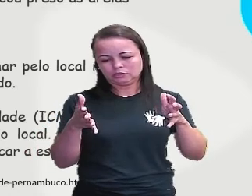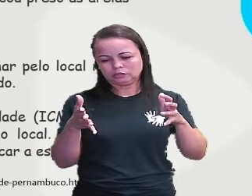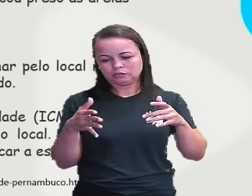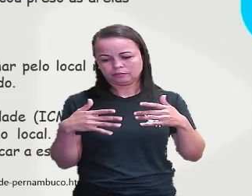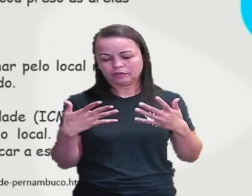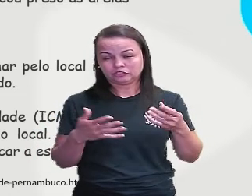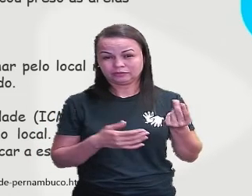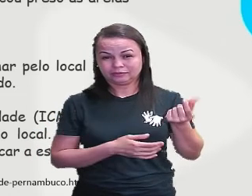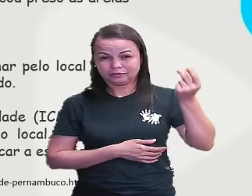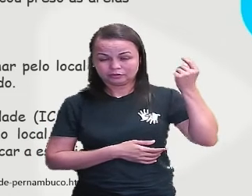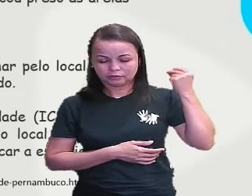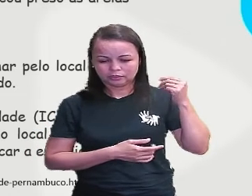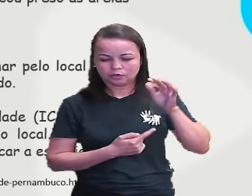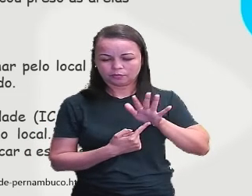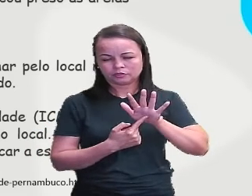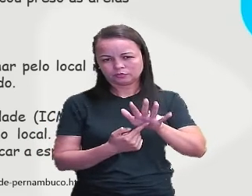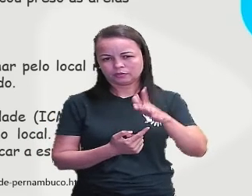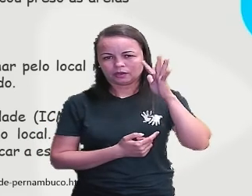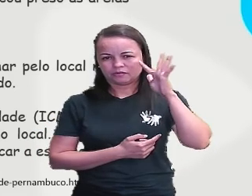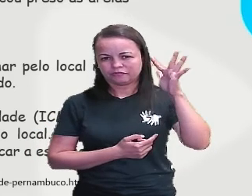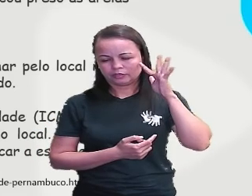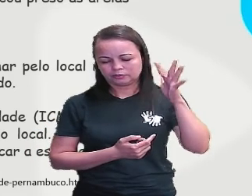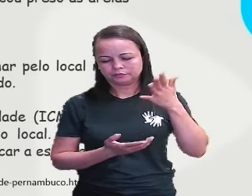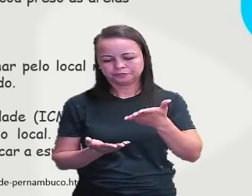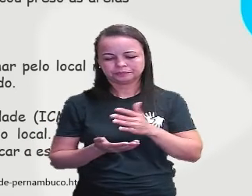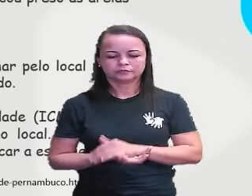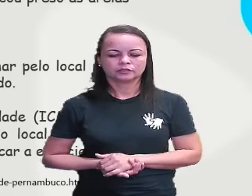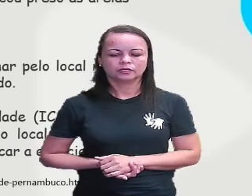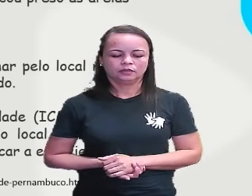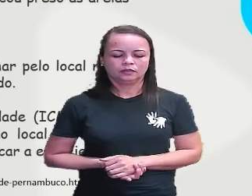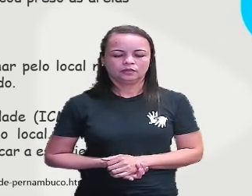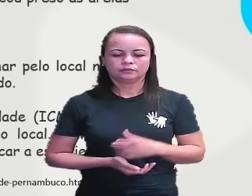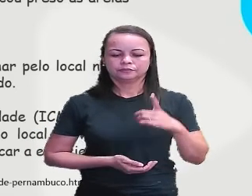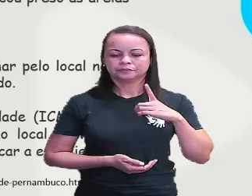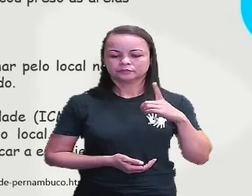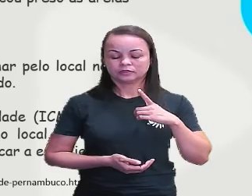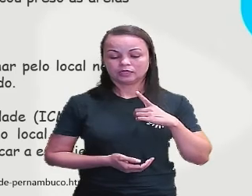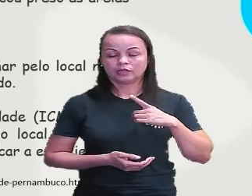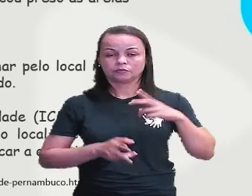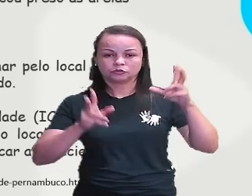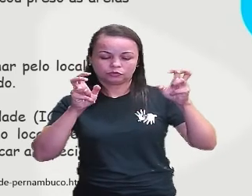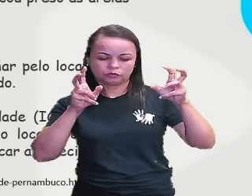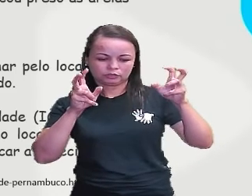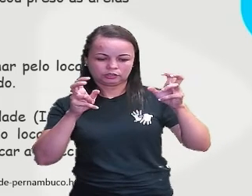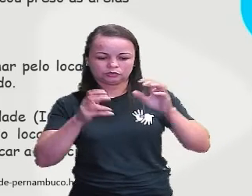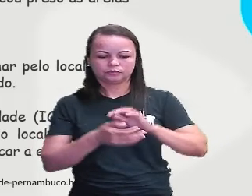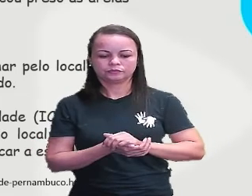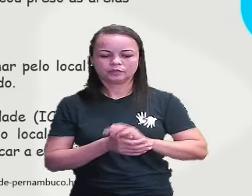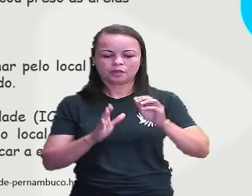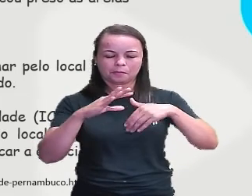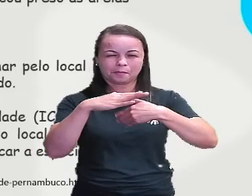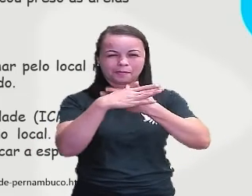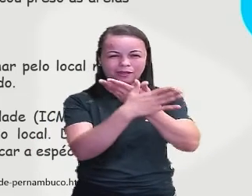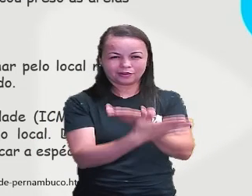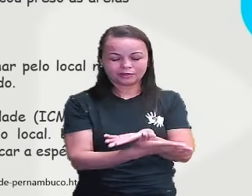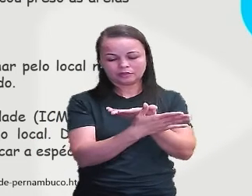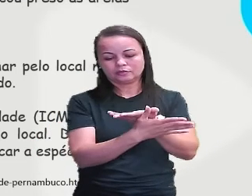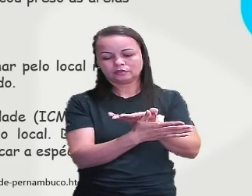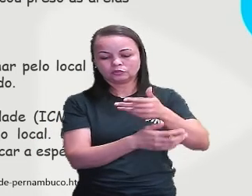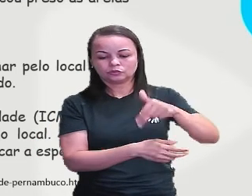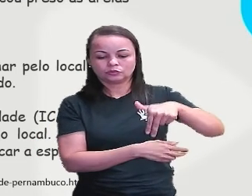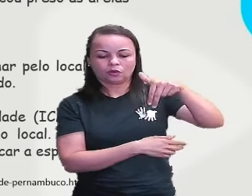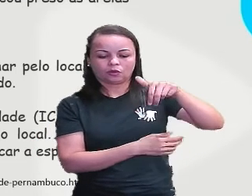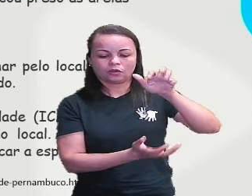bastante antiga, mas eu trouxe para a gente refletir um pouquinho aqui. Ó. Então, temos o título ali da notícia. Baleia morta encalha no litoral norte